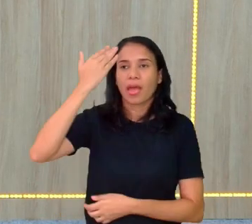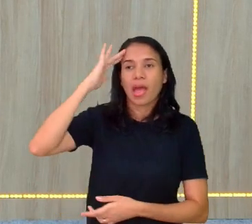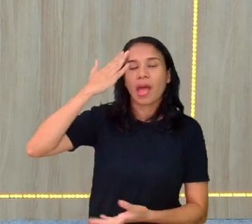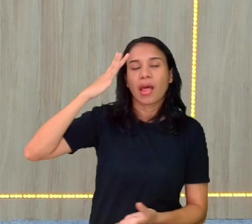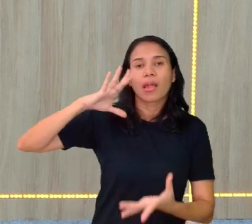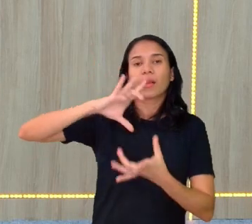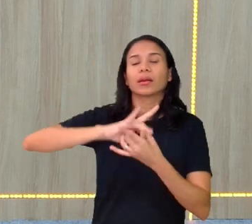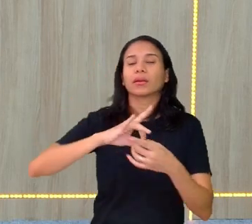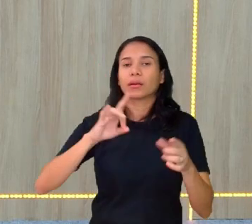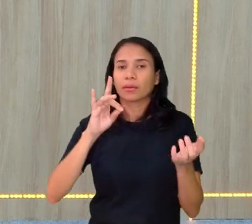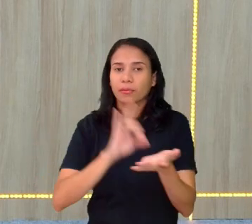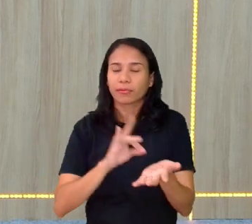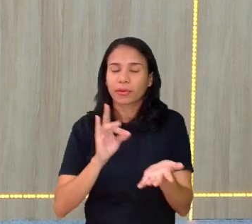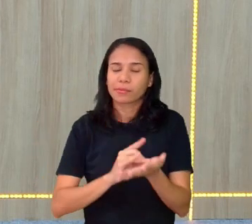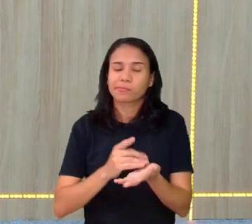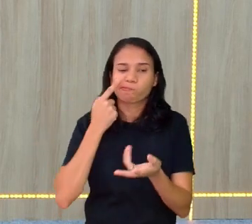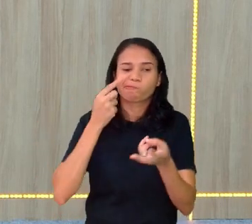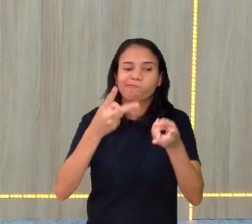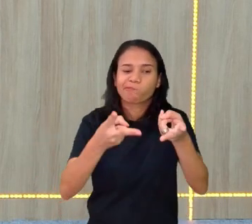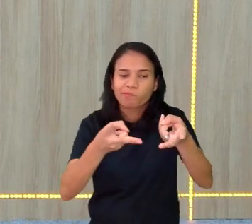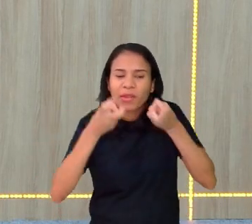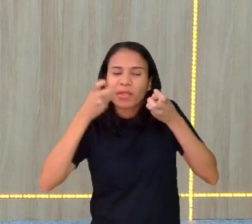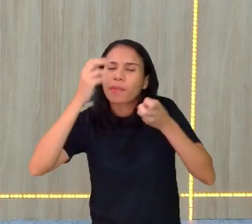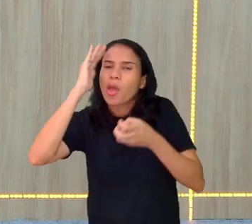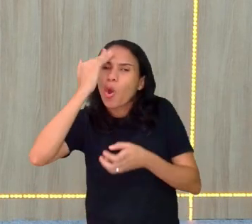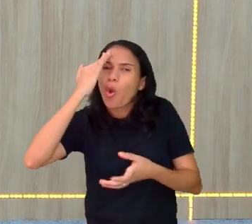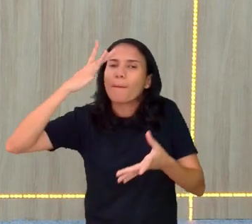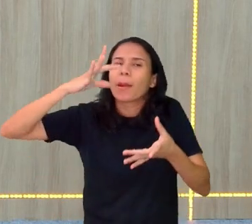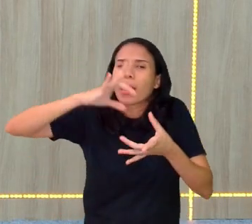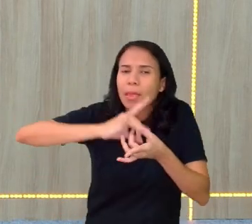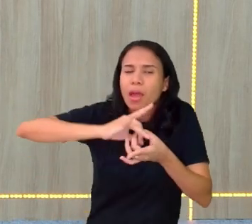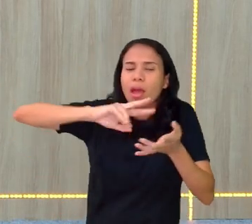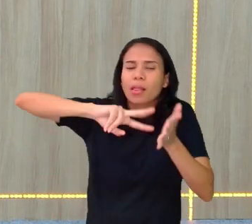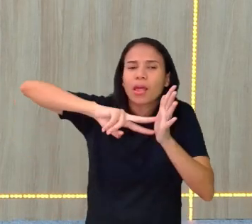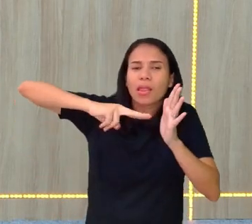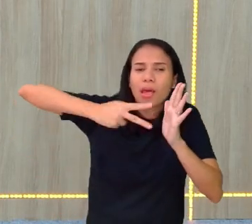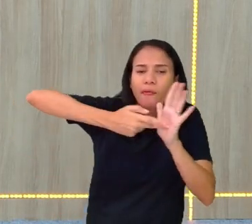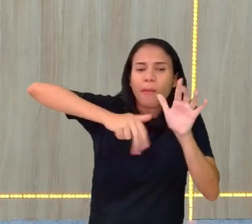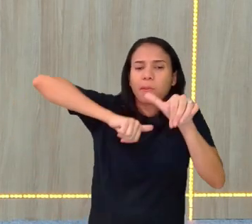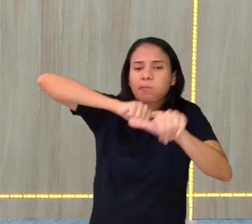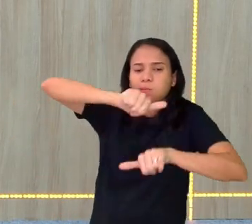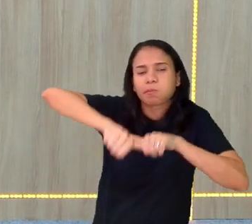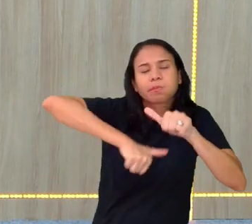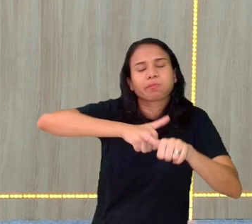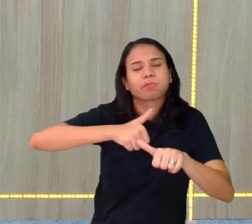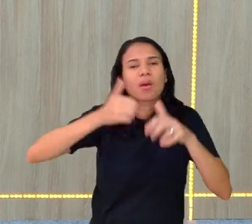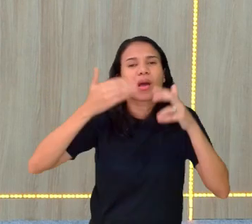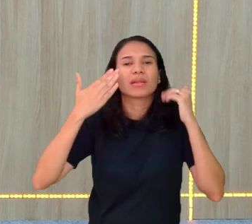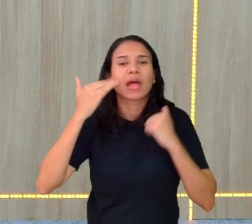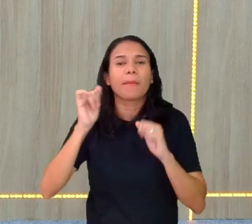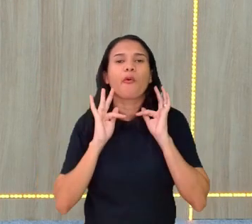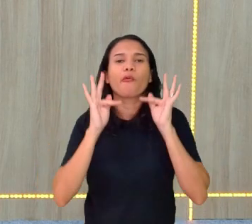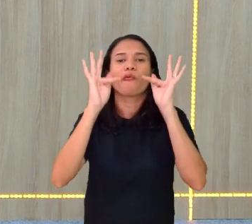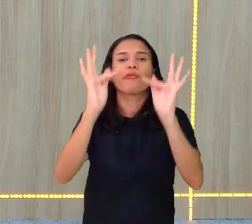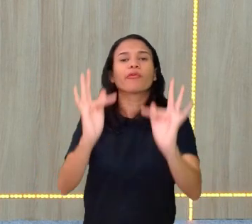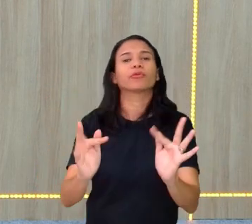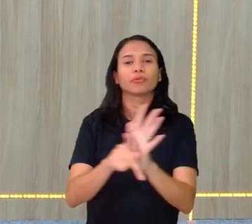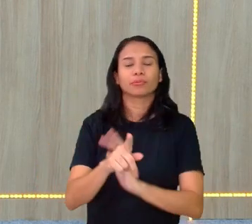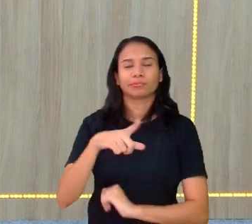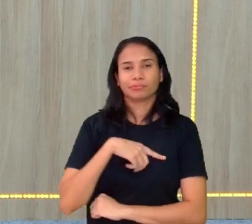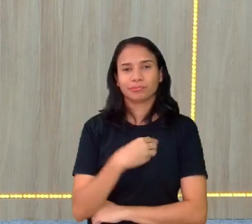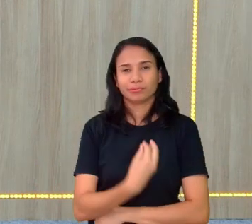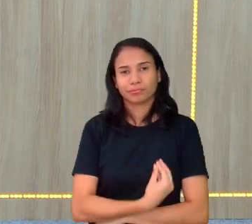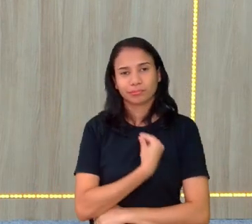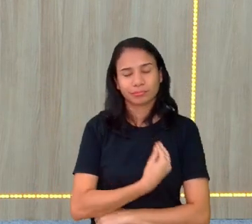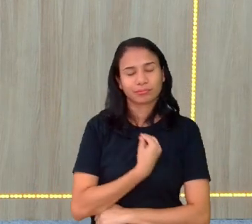entender e interpretar e ressignificar, né, e saber para onde a gente quer ir, que marca a gente quer